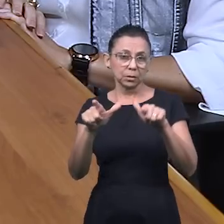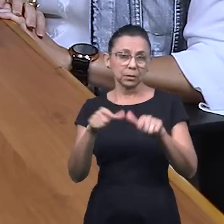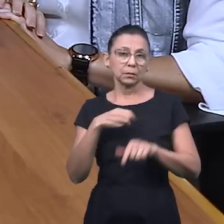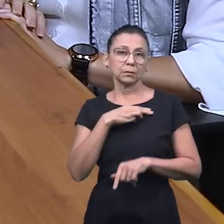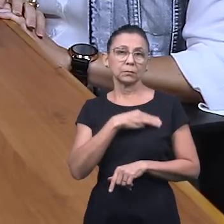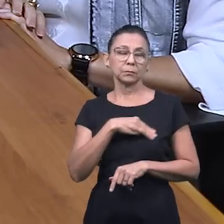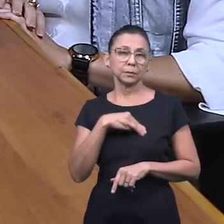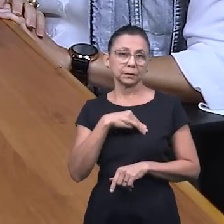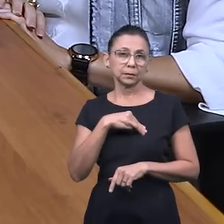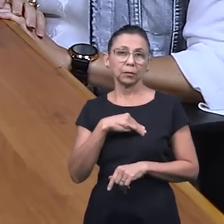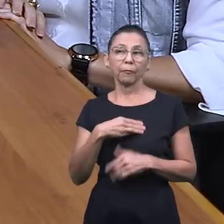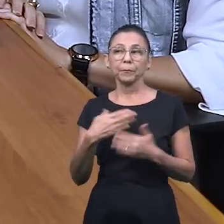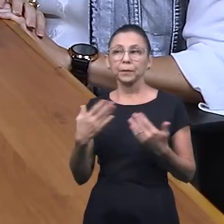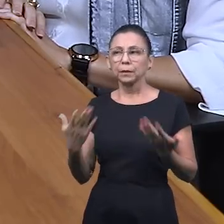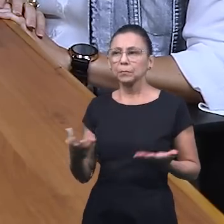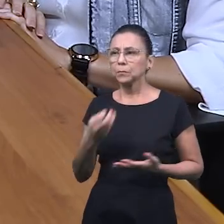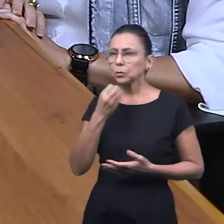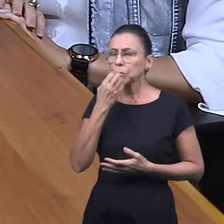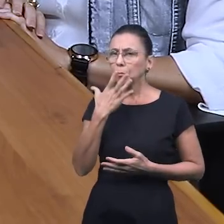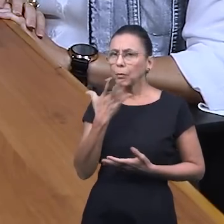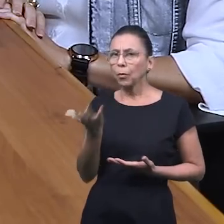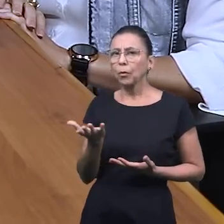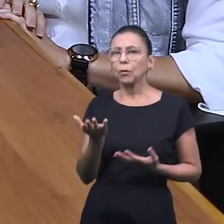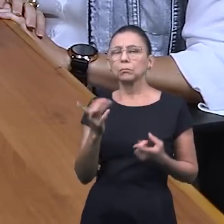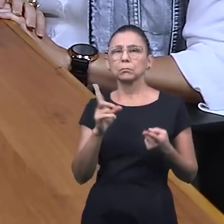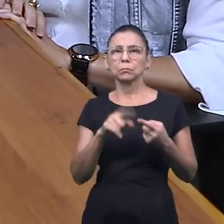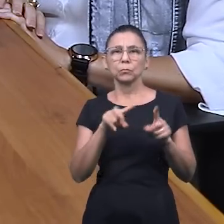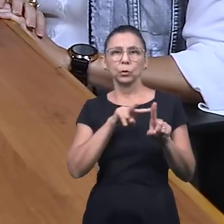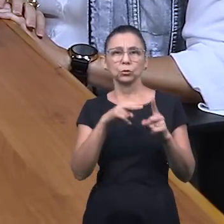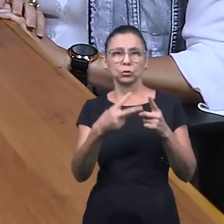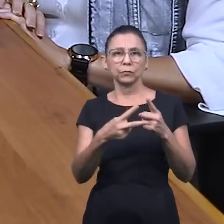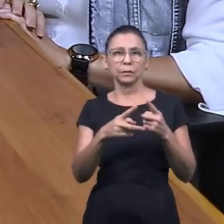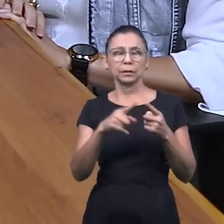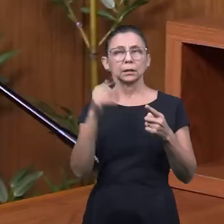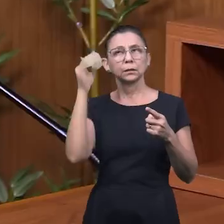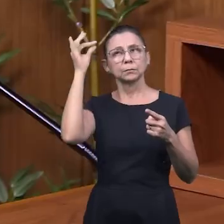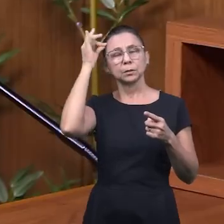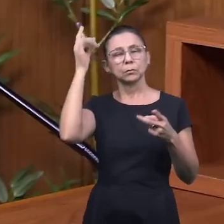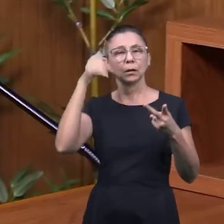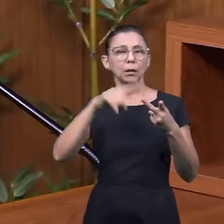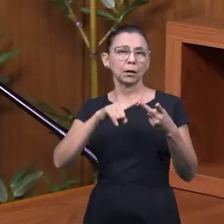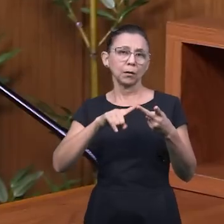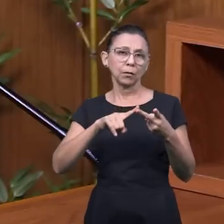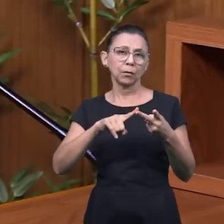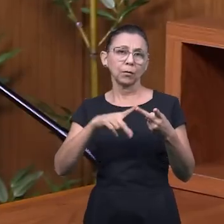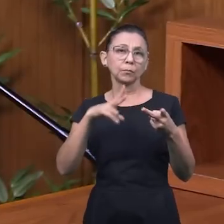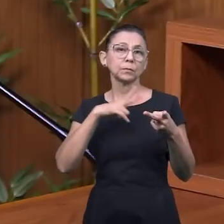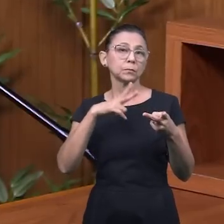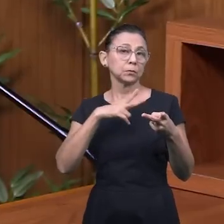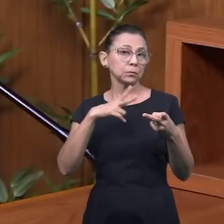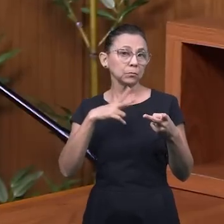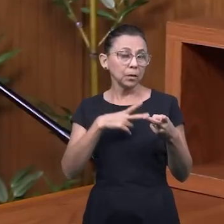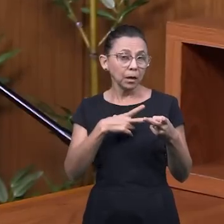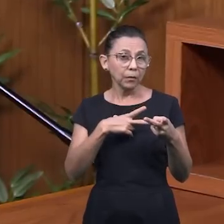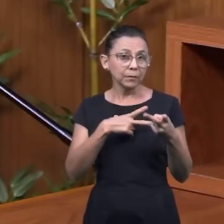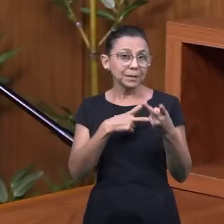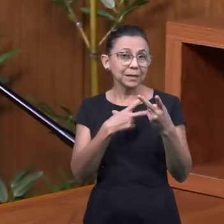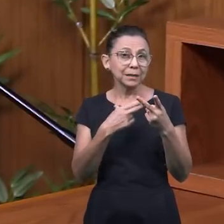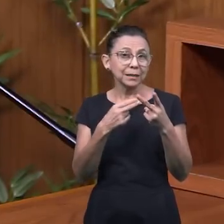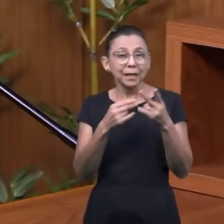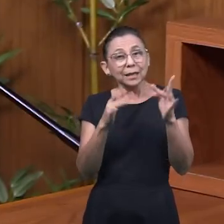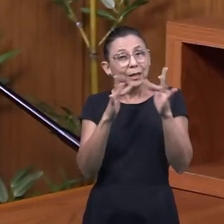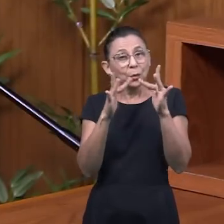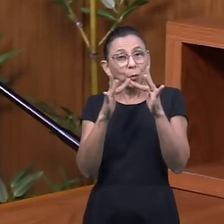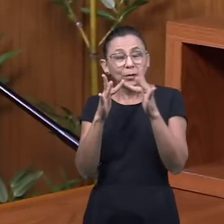muita coisa. Tanto, como você disse, no sentido espiritual, no profissional e como pessoa, porque lá nós vivenciamos coisas